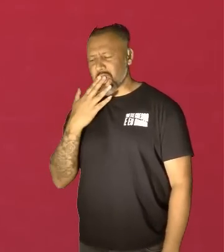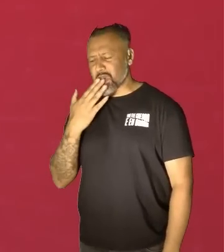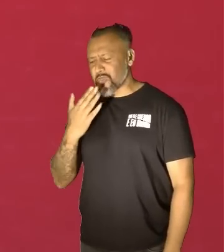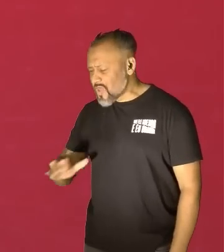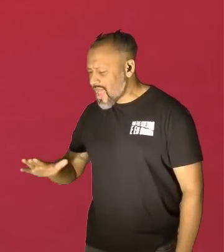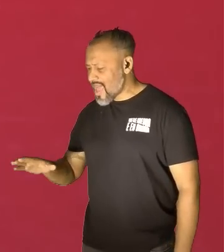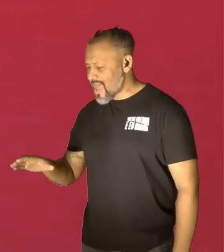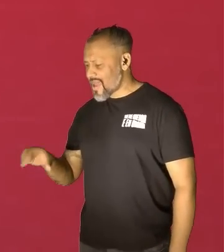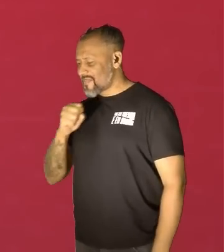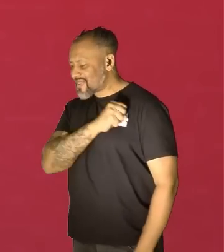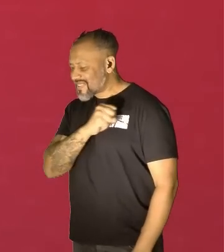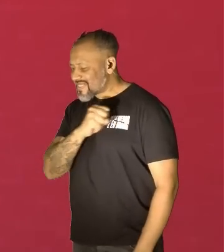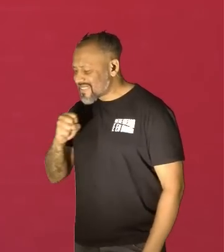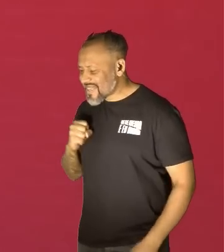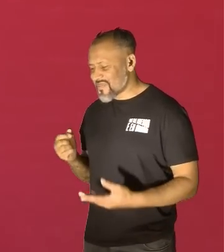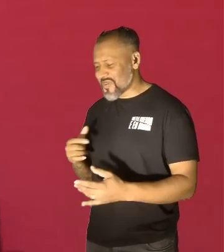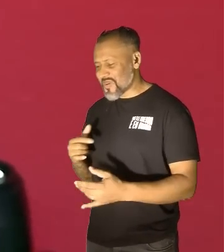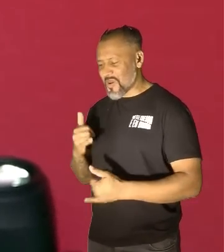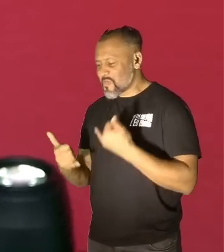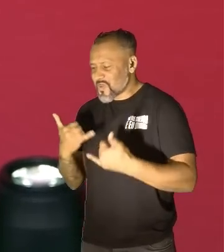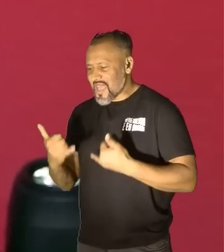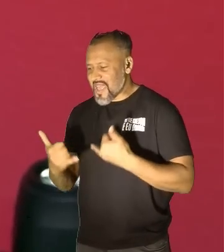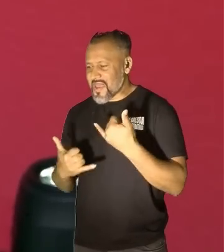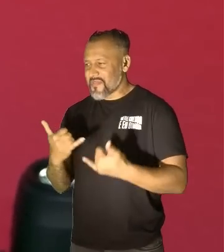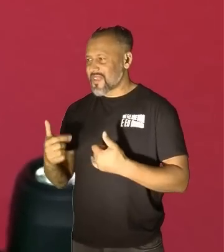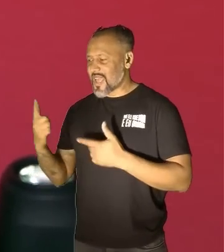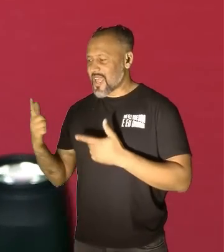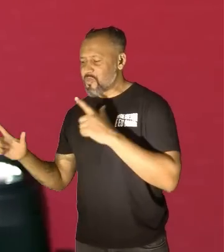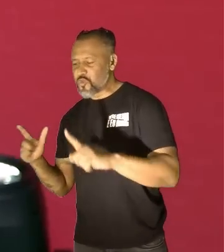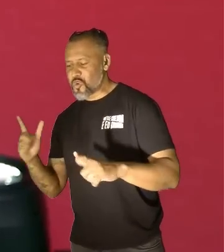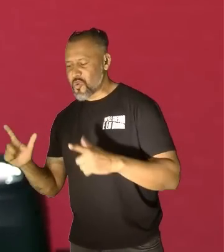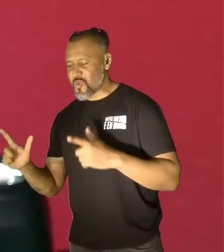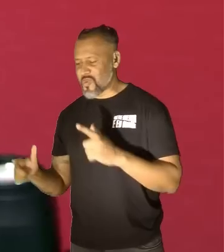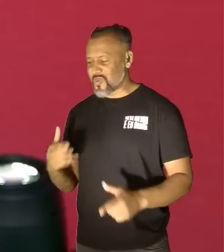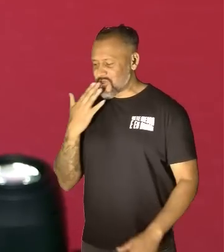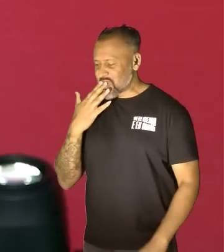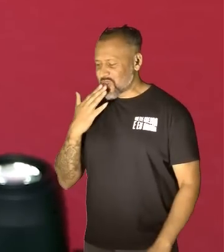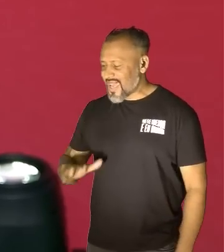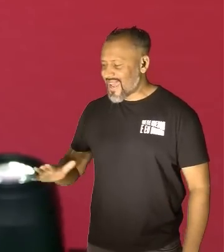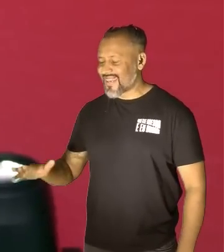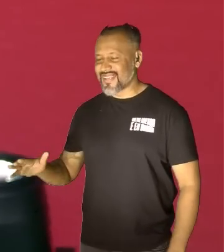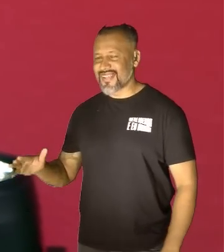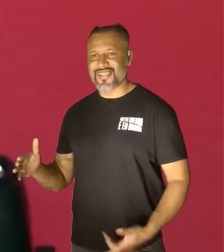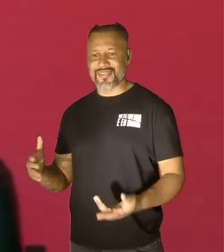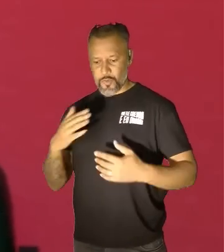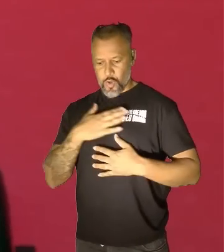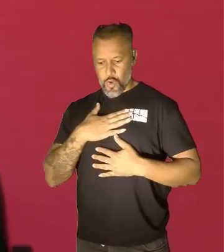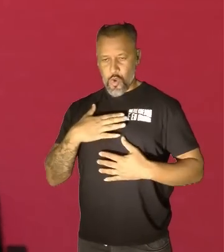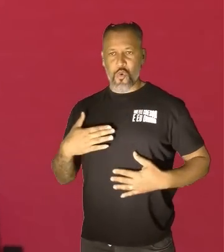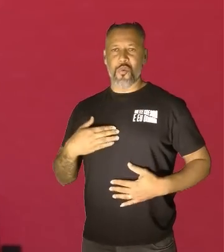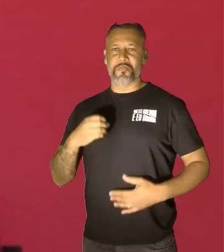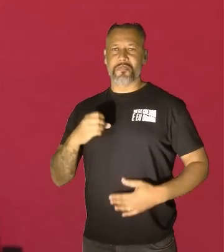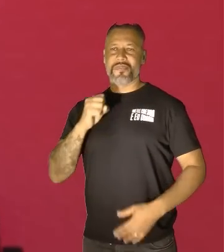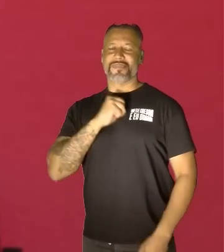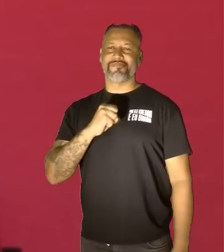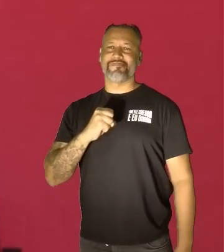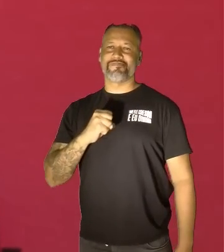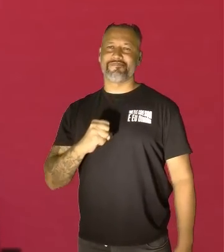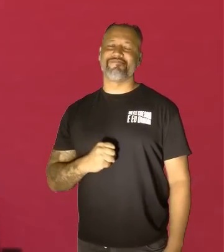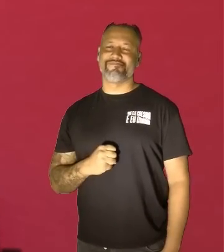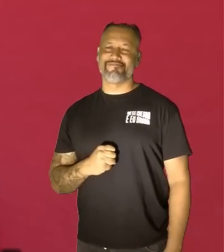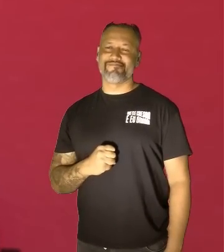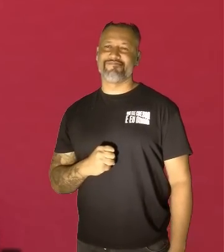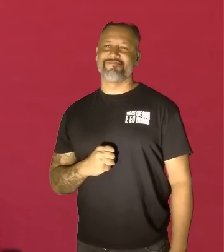uma criança comum, e o Samuelzinho correndo com estola sacerdotal, correndo com roupa de sacerdote. É por isso que algumas